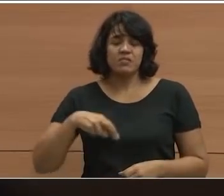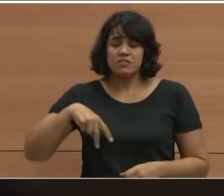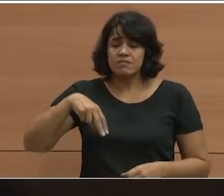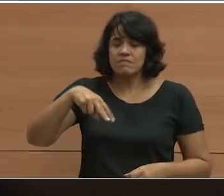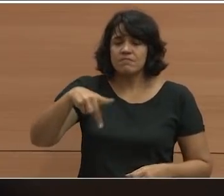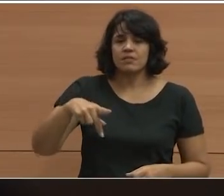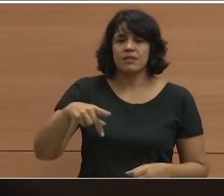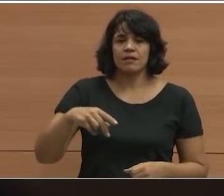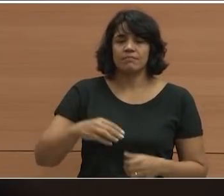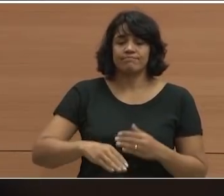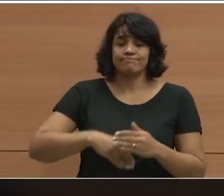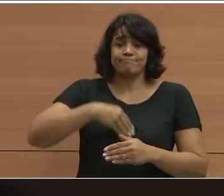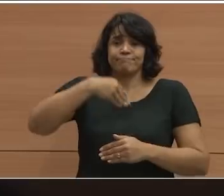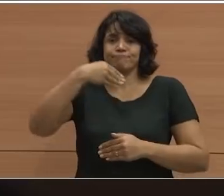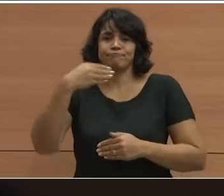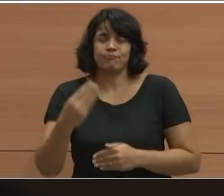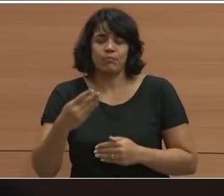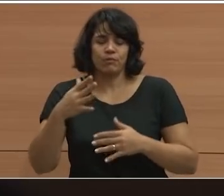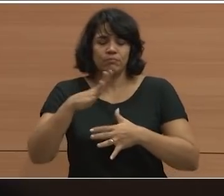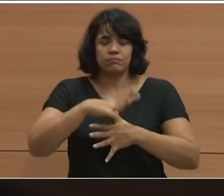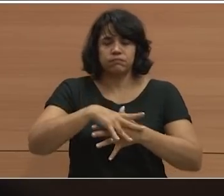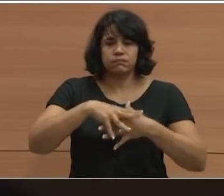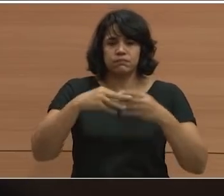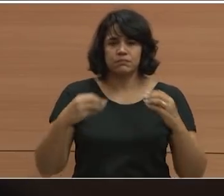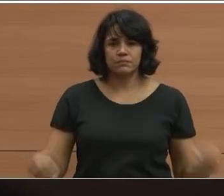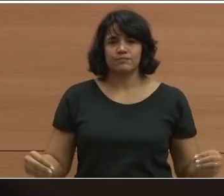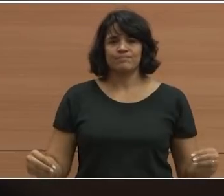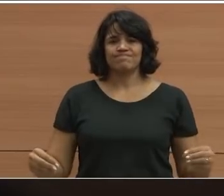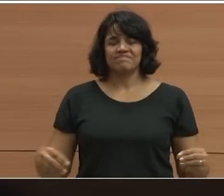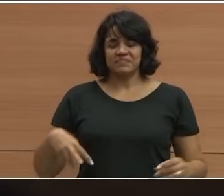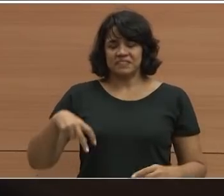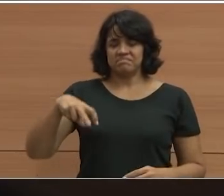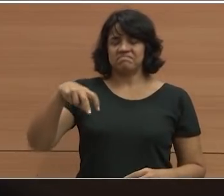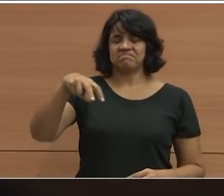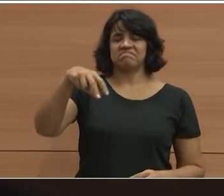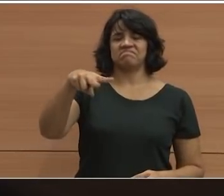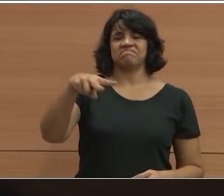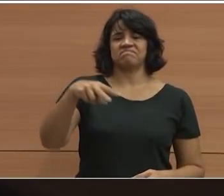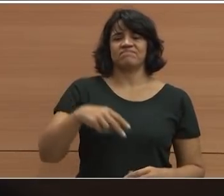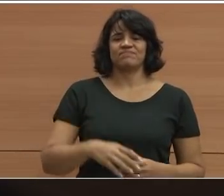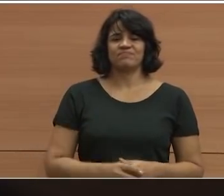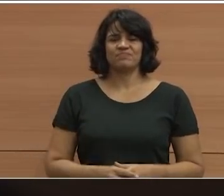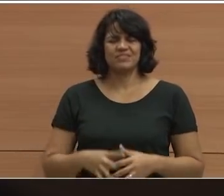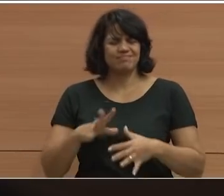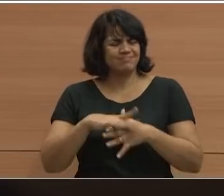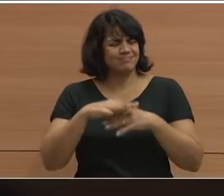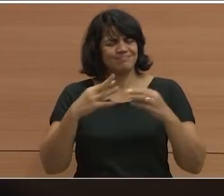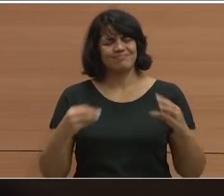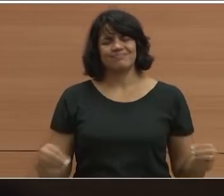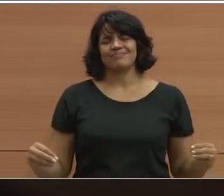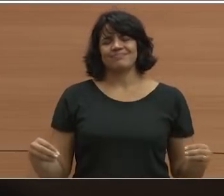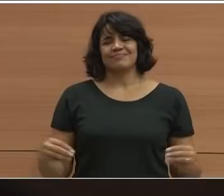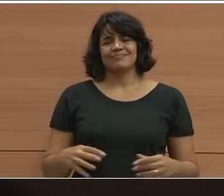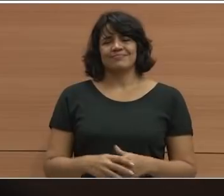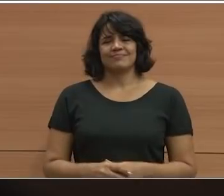mais de 40 anos, nunca andou na vida, operou-se esse milagre.